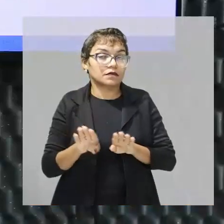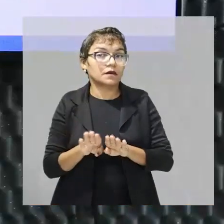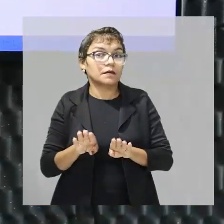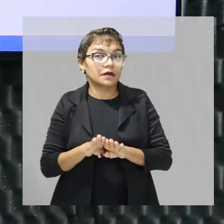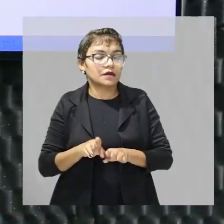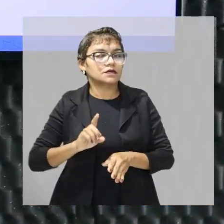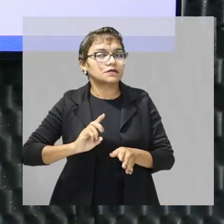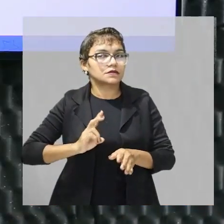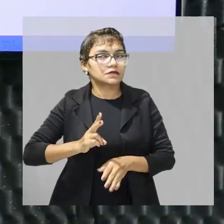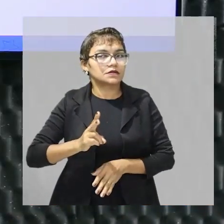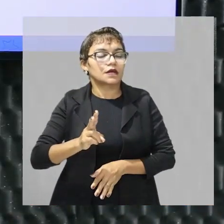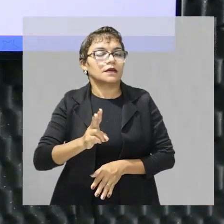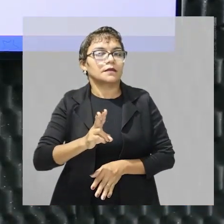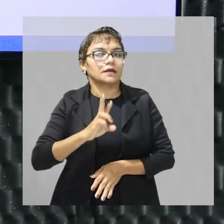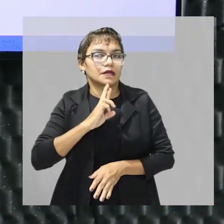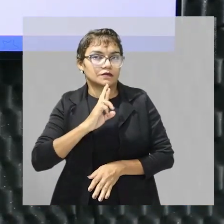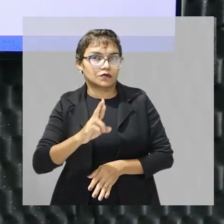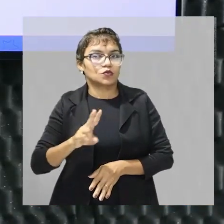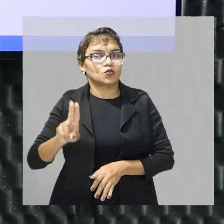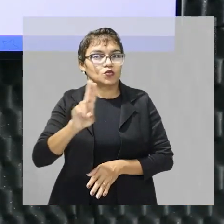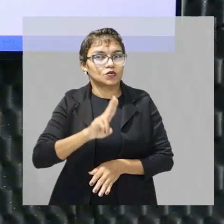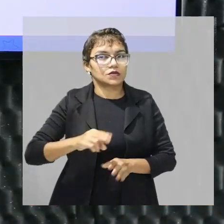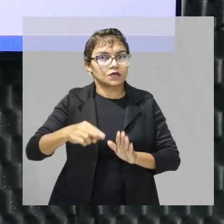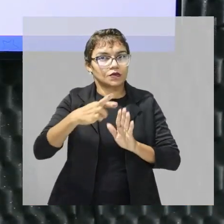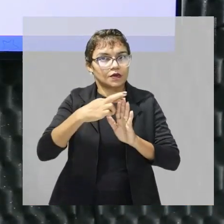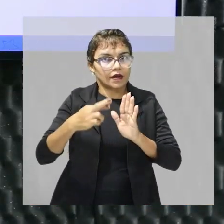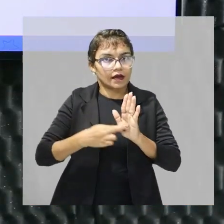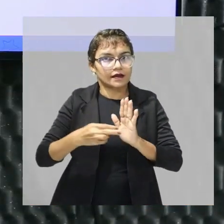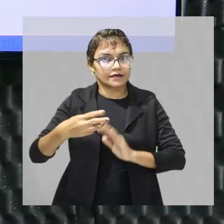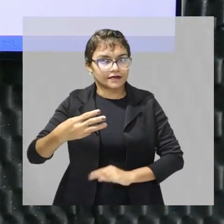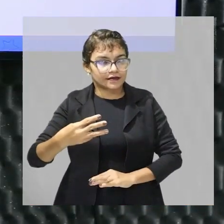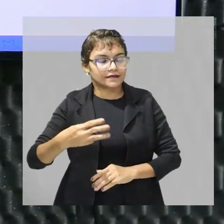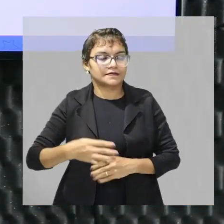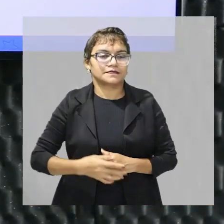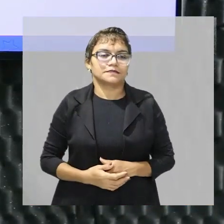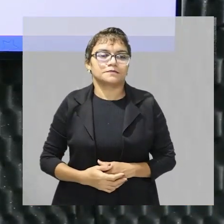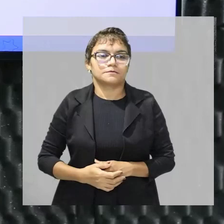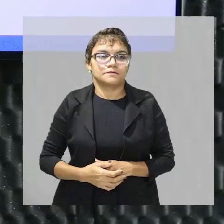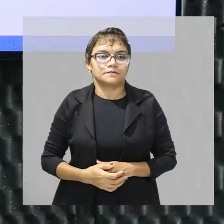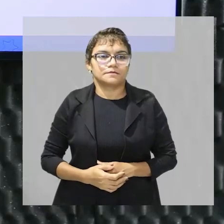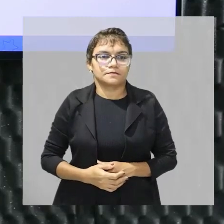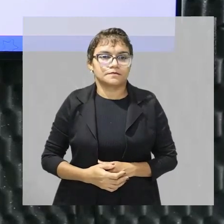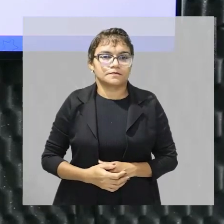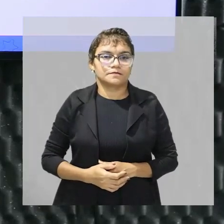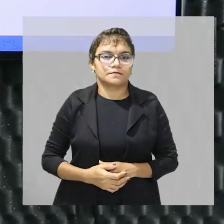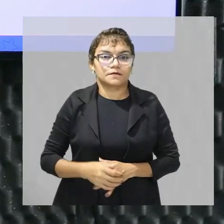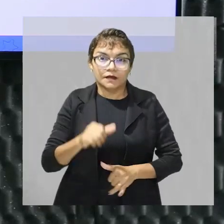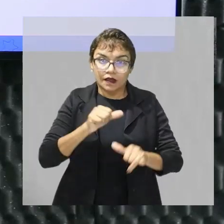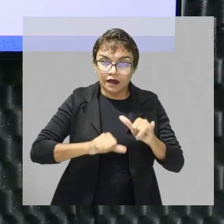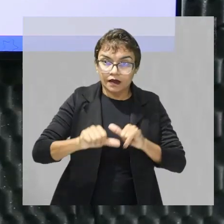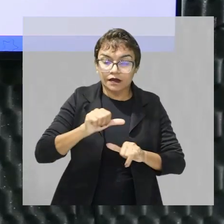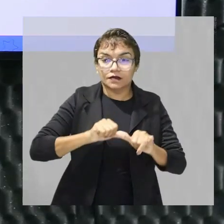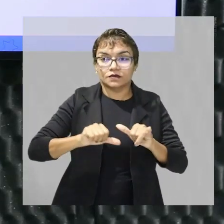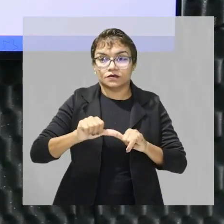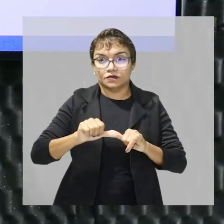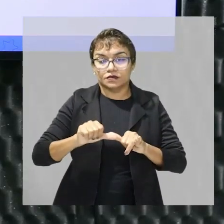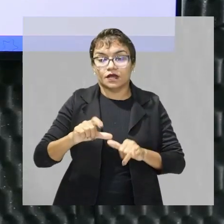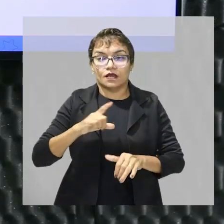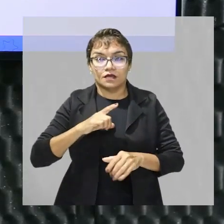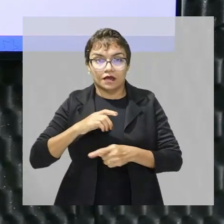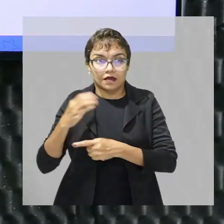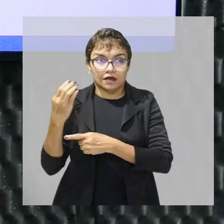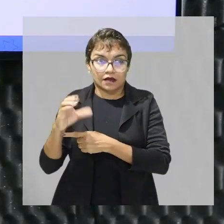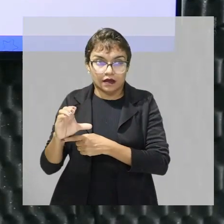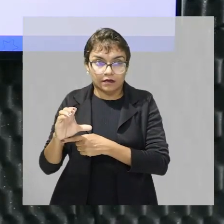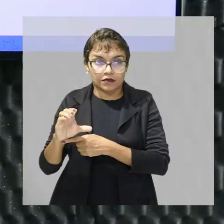resolver através da regra de 3. Última questão. Por meio de reações químicas que envolvem